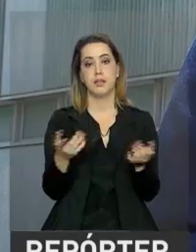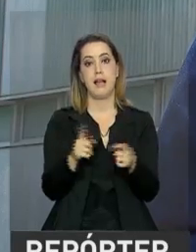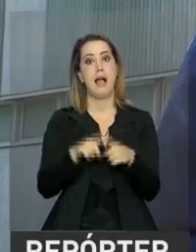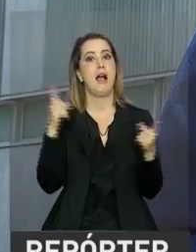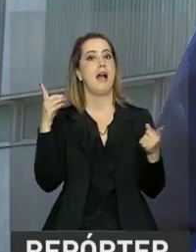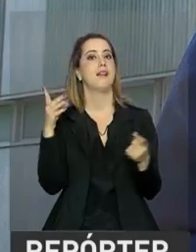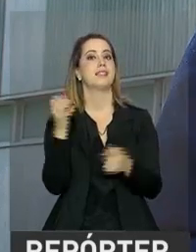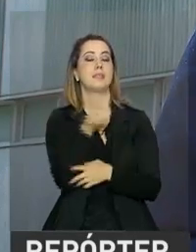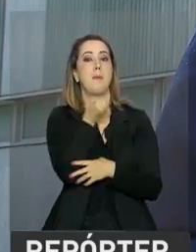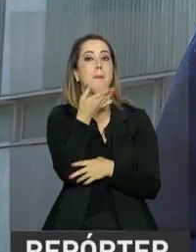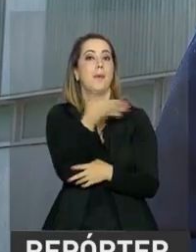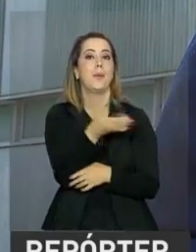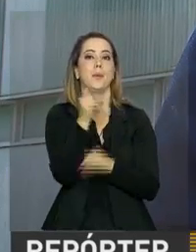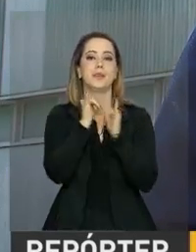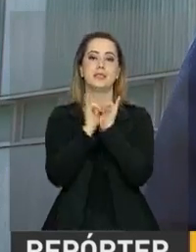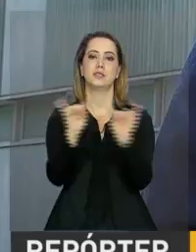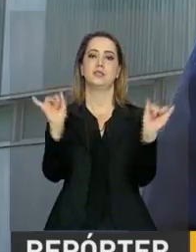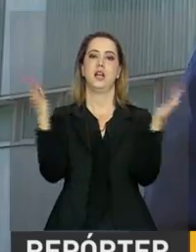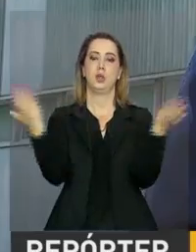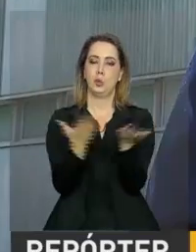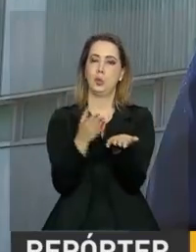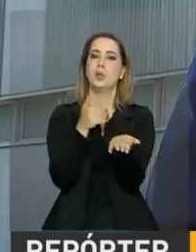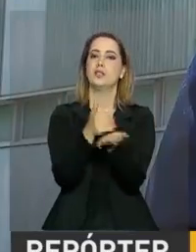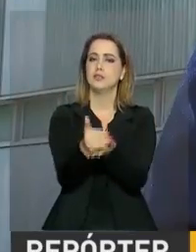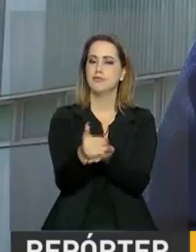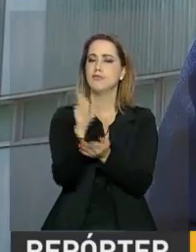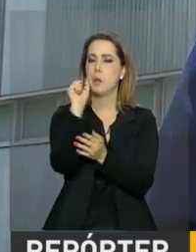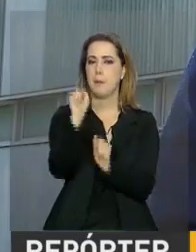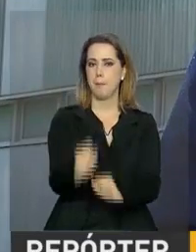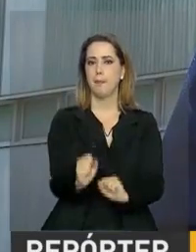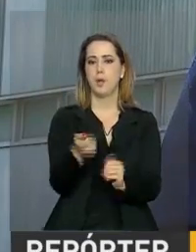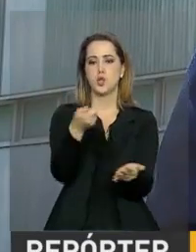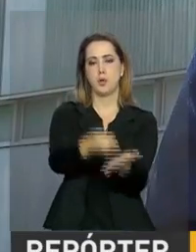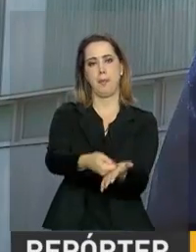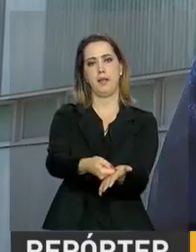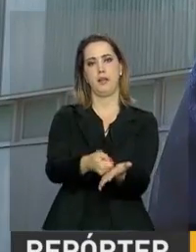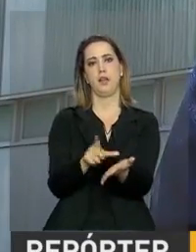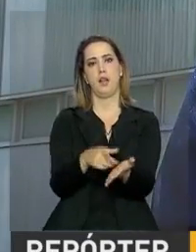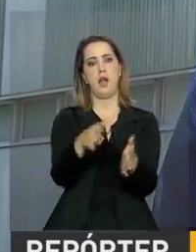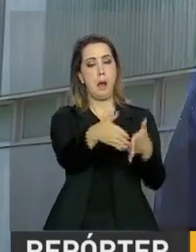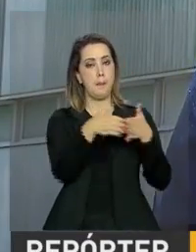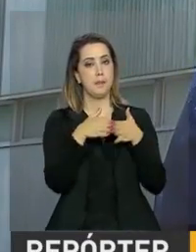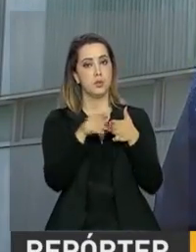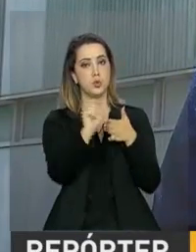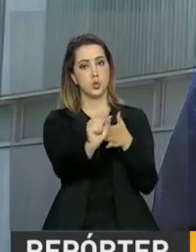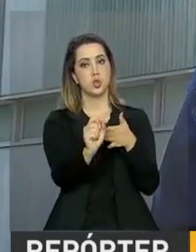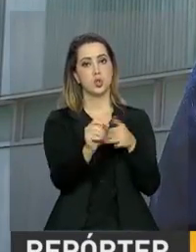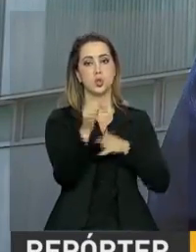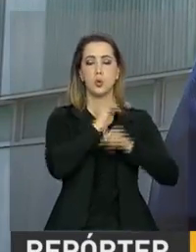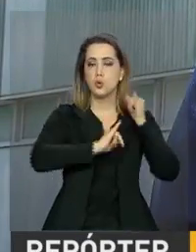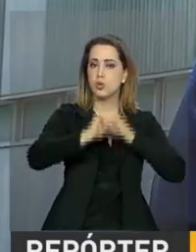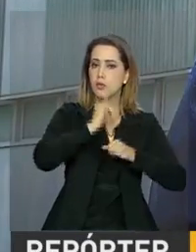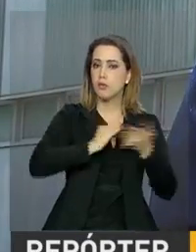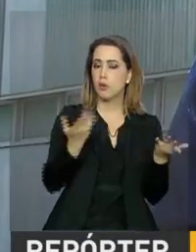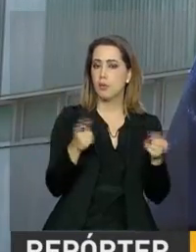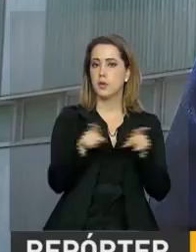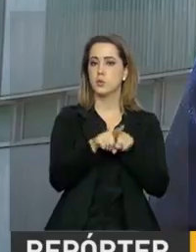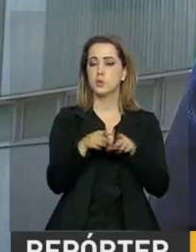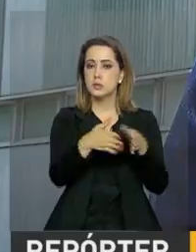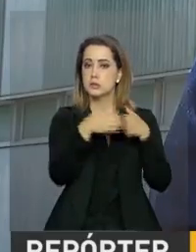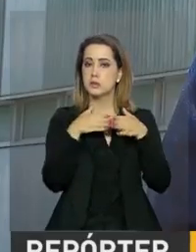boa notícia é que, a partir de agora, o cidadão vai poder fazer pagamentos, solicitação de informações e entrar